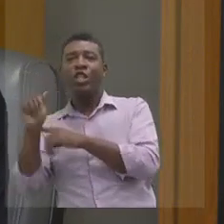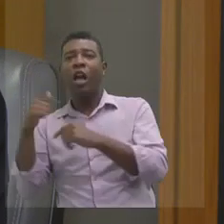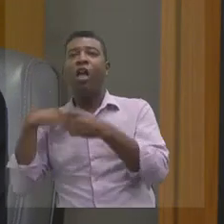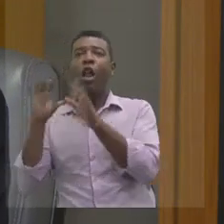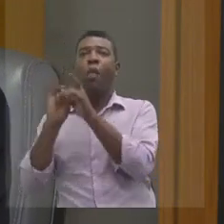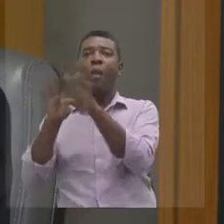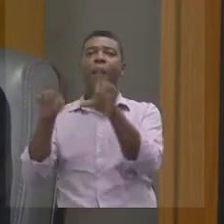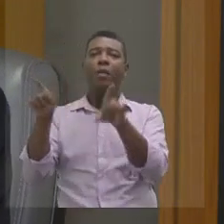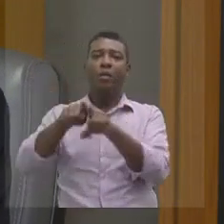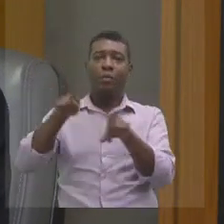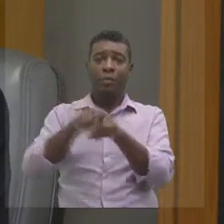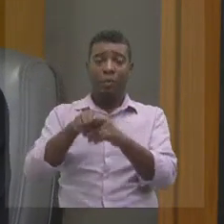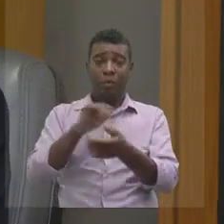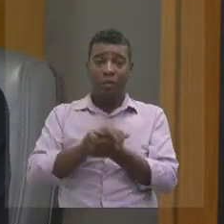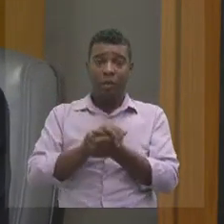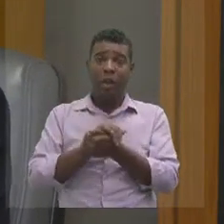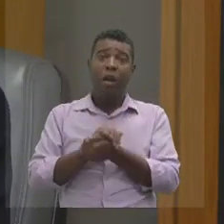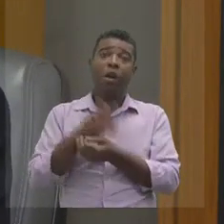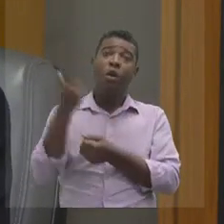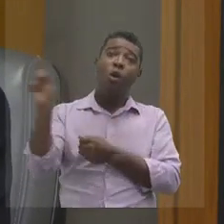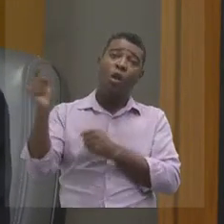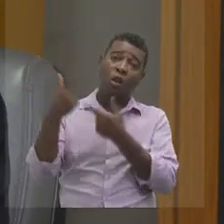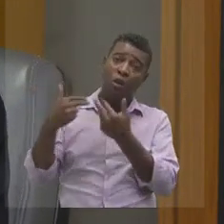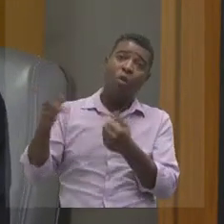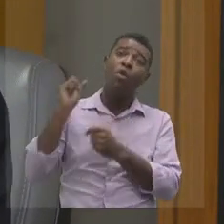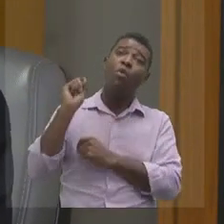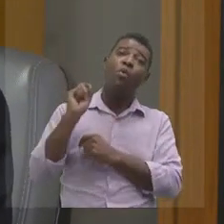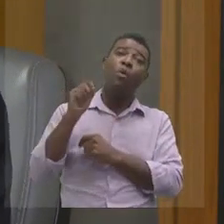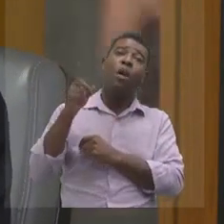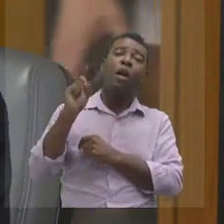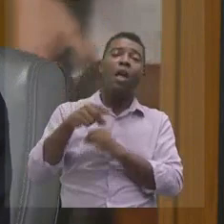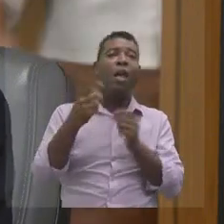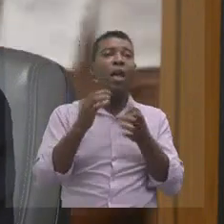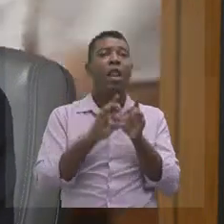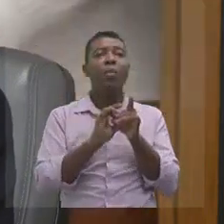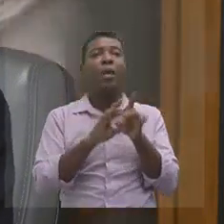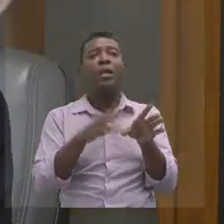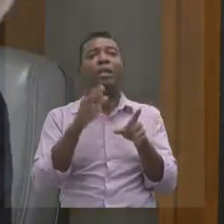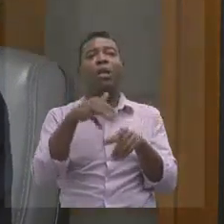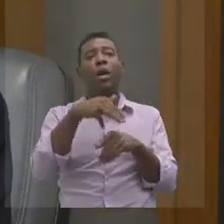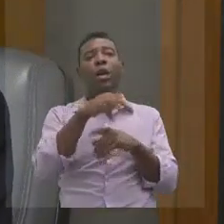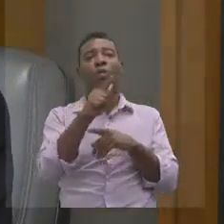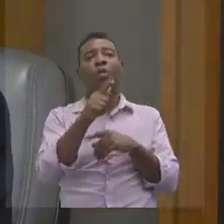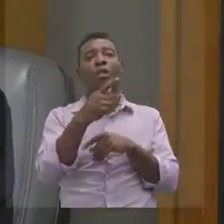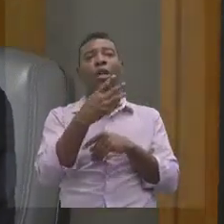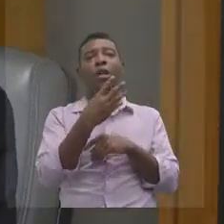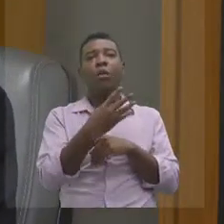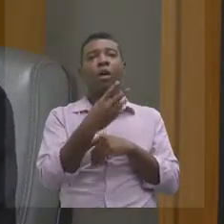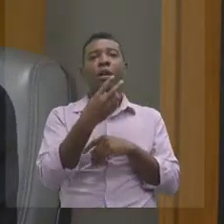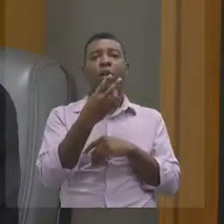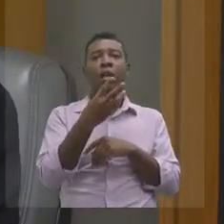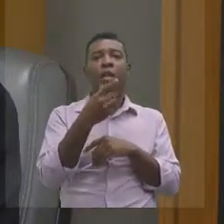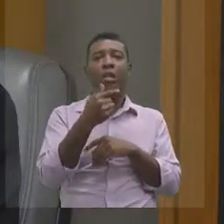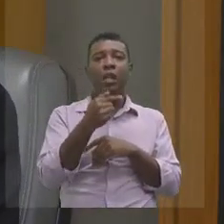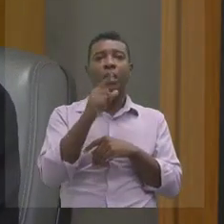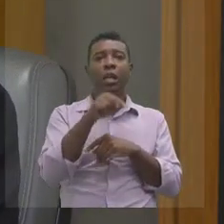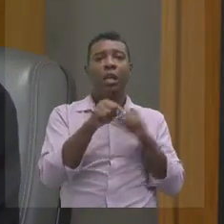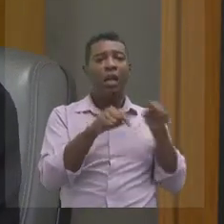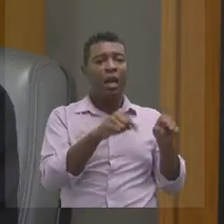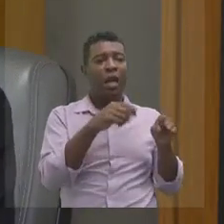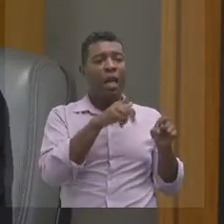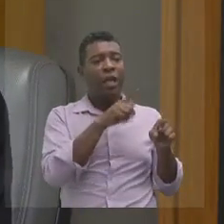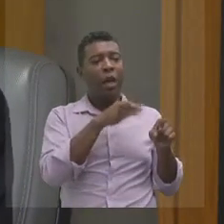relação a MG 737 que a MG que liga guimarânia a Cruzeiro da Fortaleza